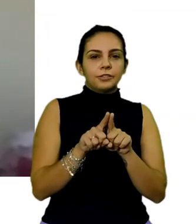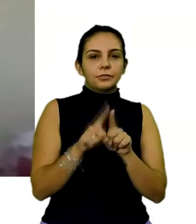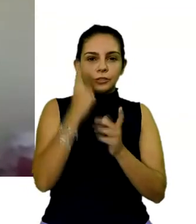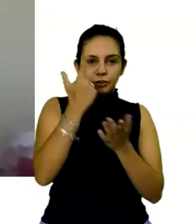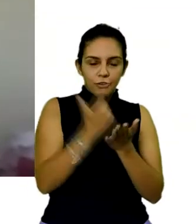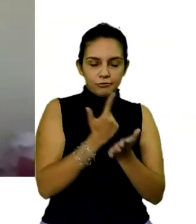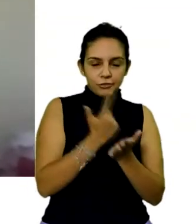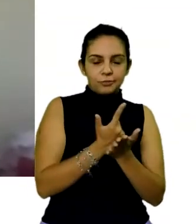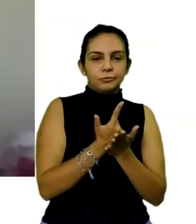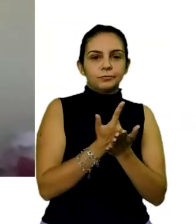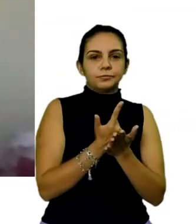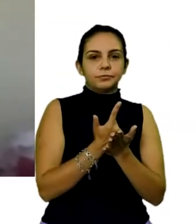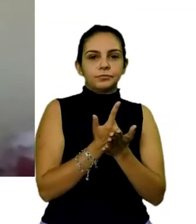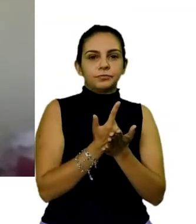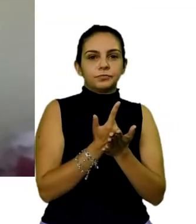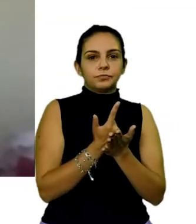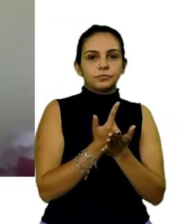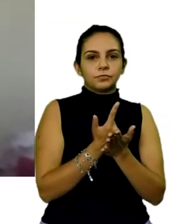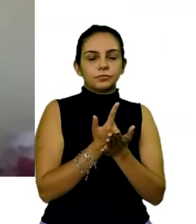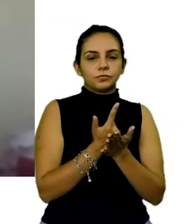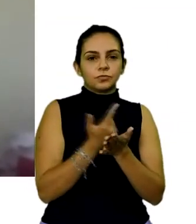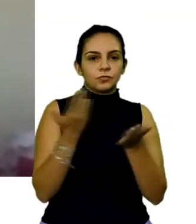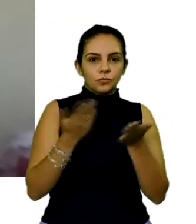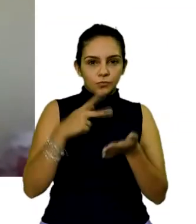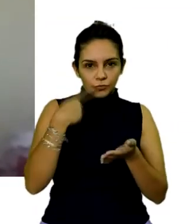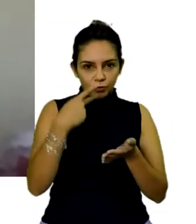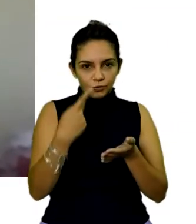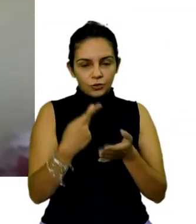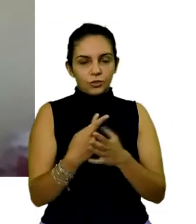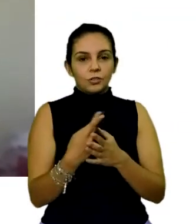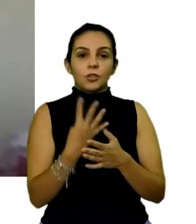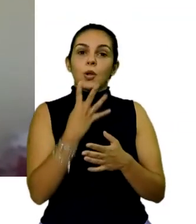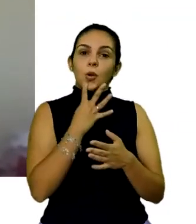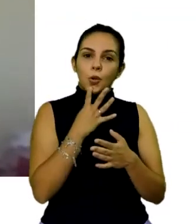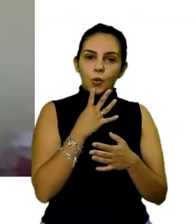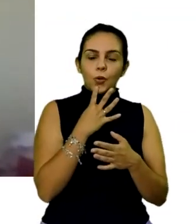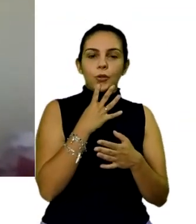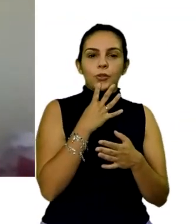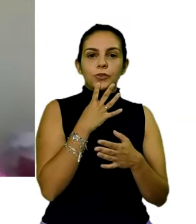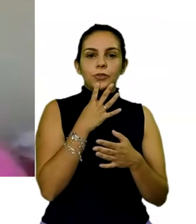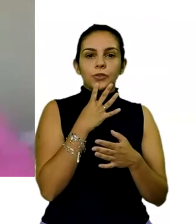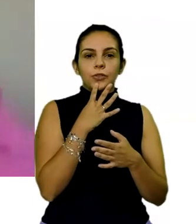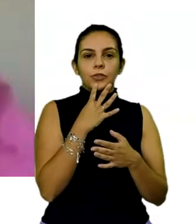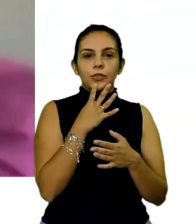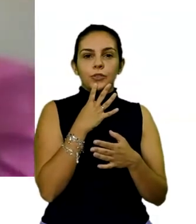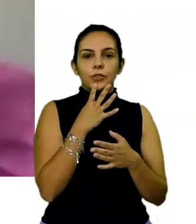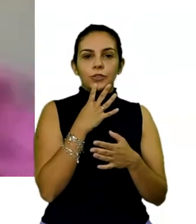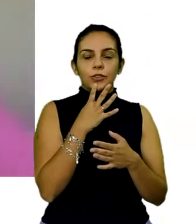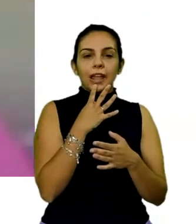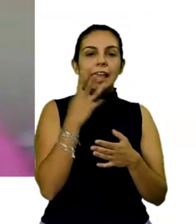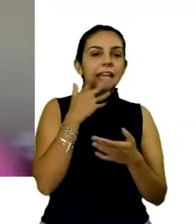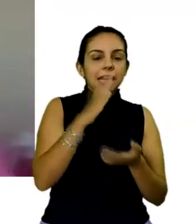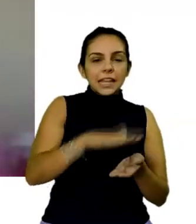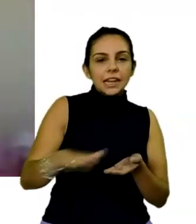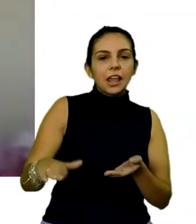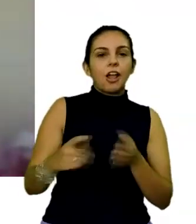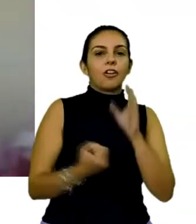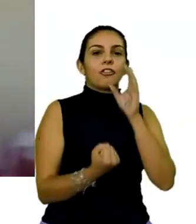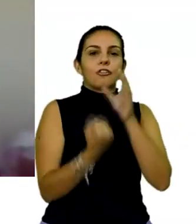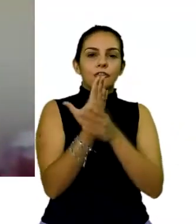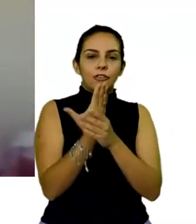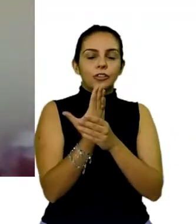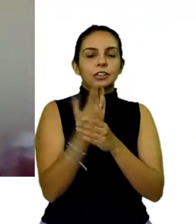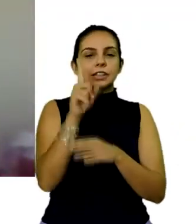um livro que eles hoje se diz que foi o princípio da literatura infantil no Brasil, foi a